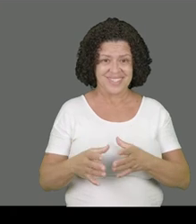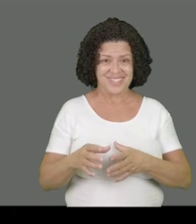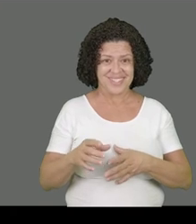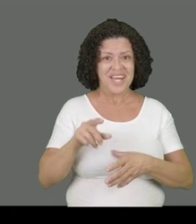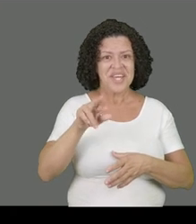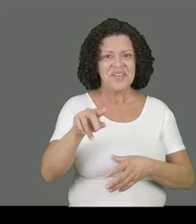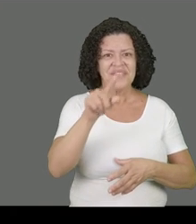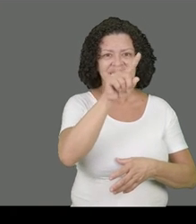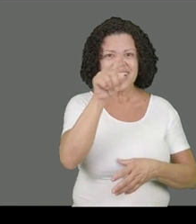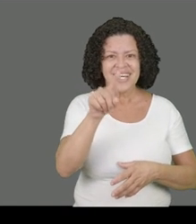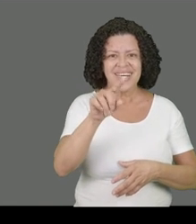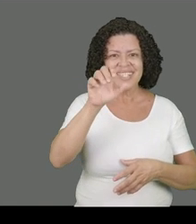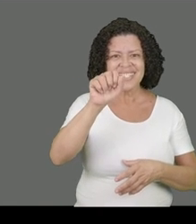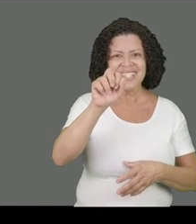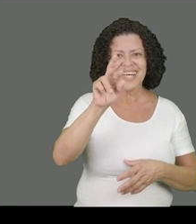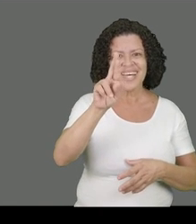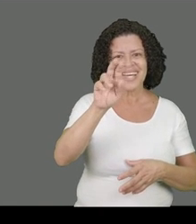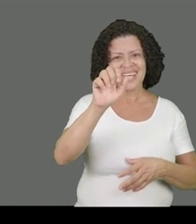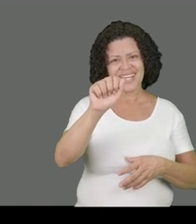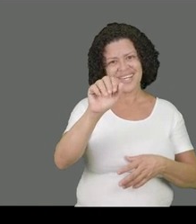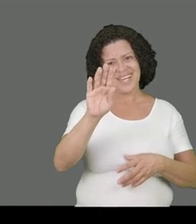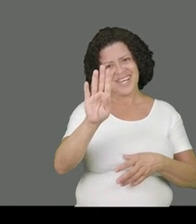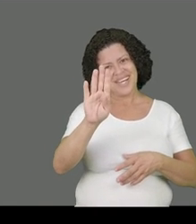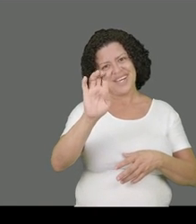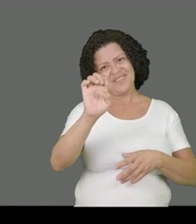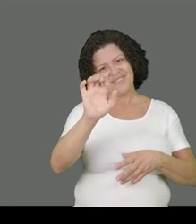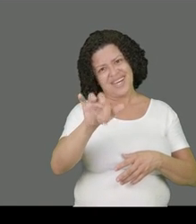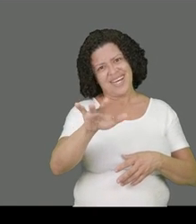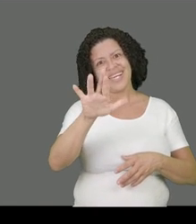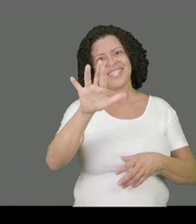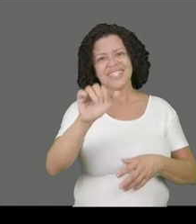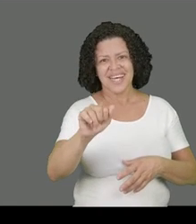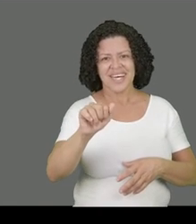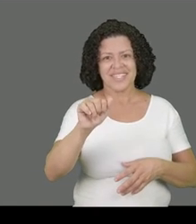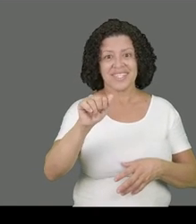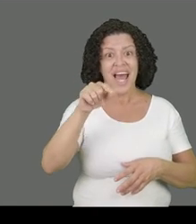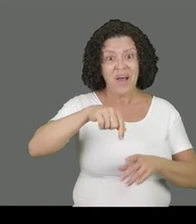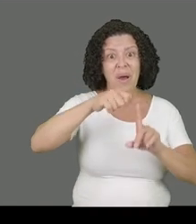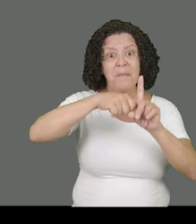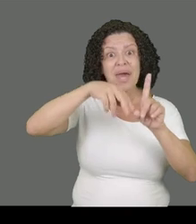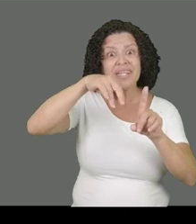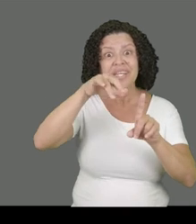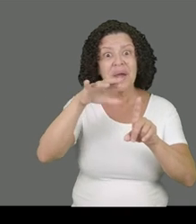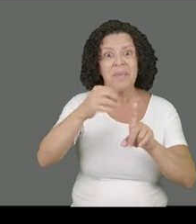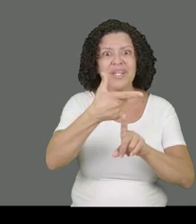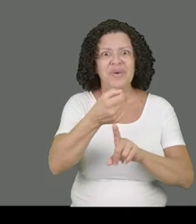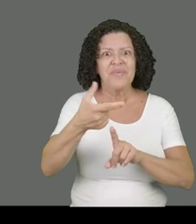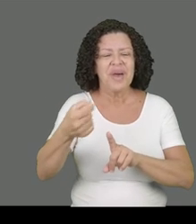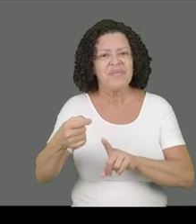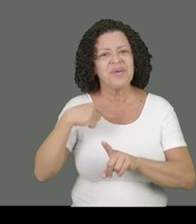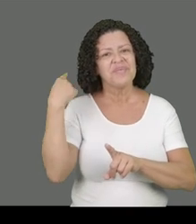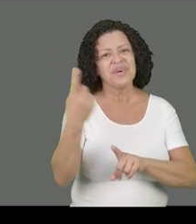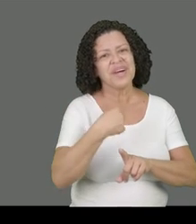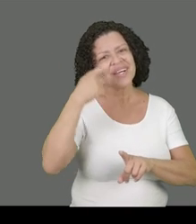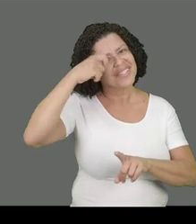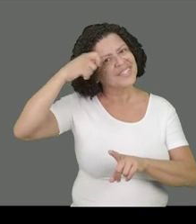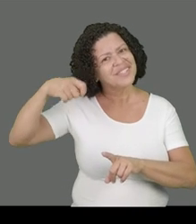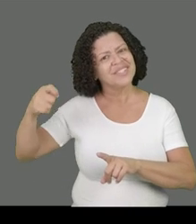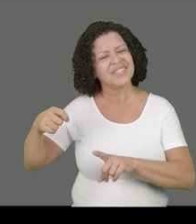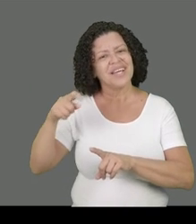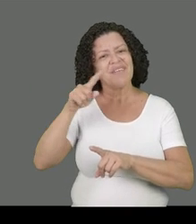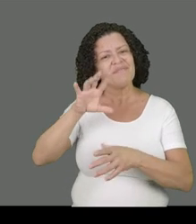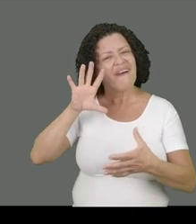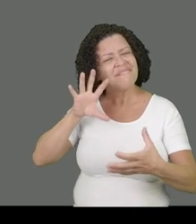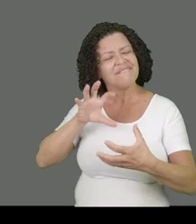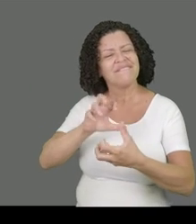que ela fizesse isso. Ele permitiu que ela viesse no mês de maio de 2020 deixar essa mensagem para